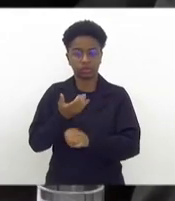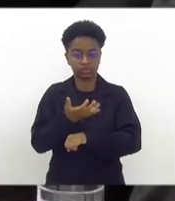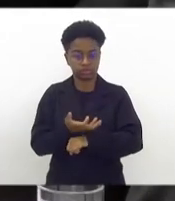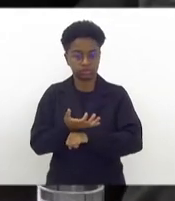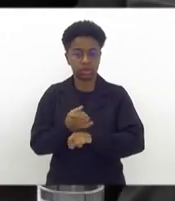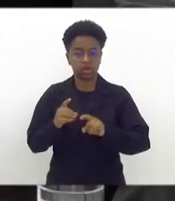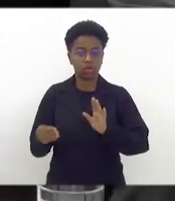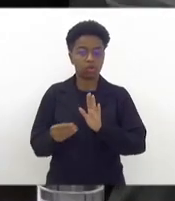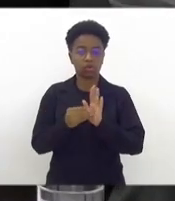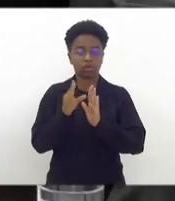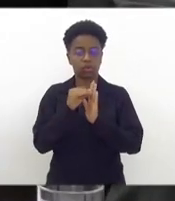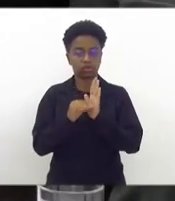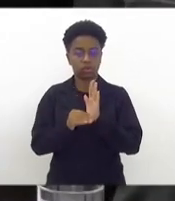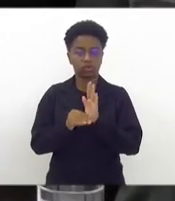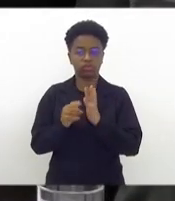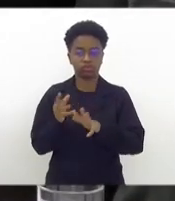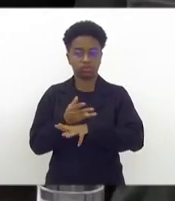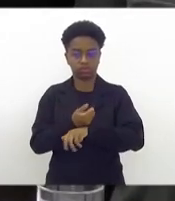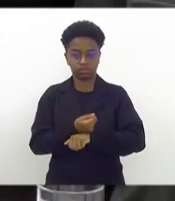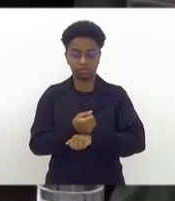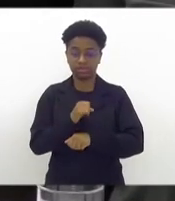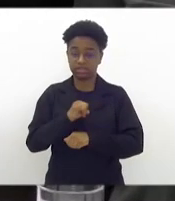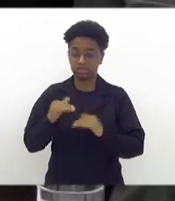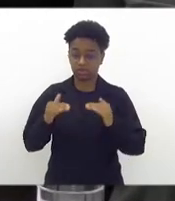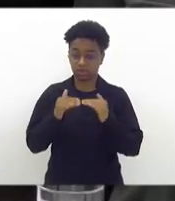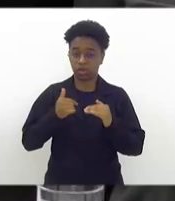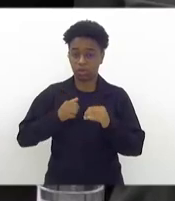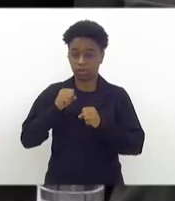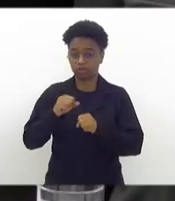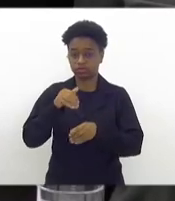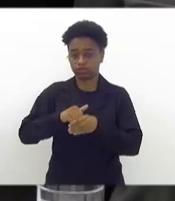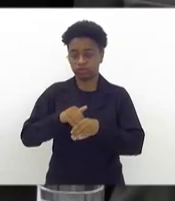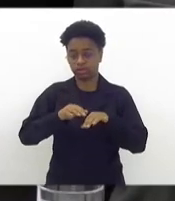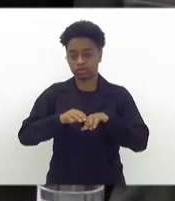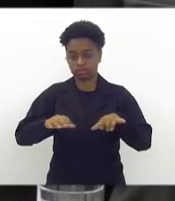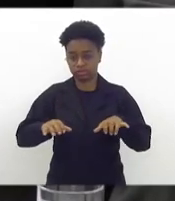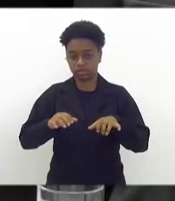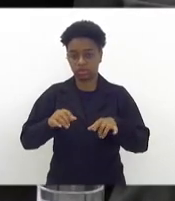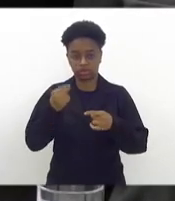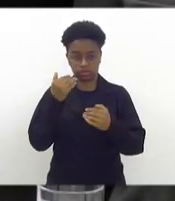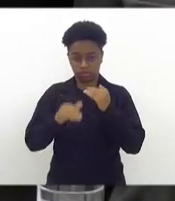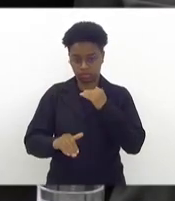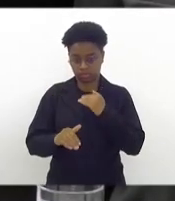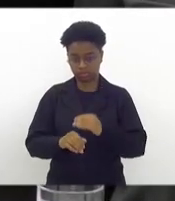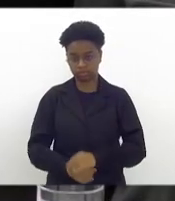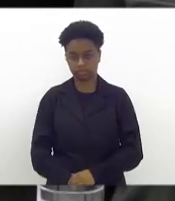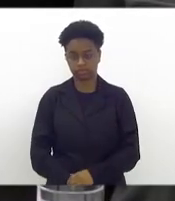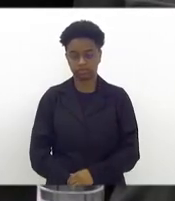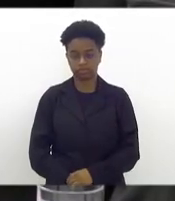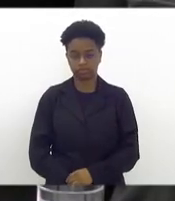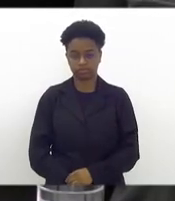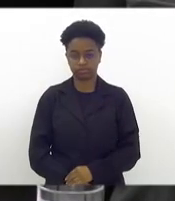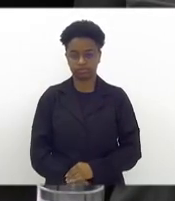colocar como conteúdo transversal. Se tiver acordo, eu posso dar um voto divergente nesse sentido. Do relator. E